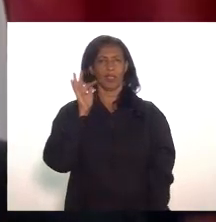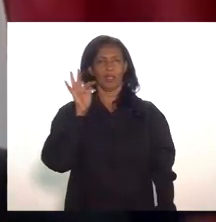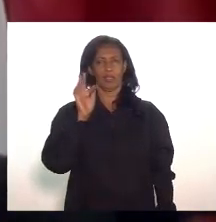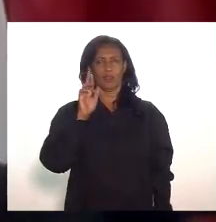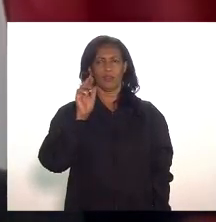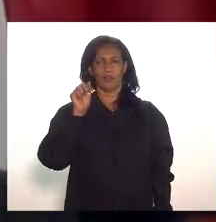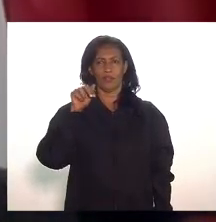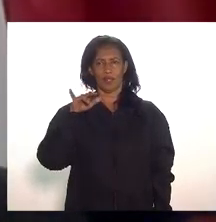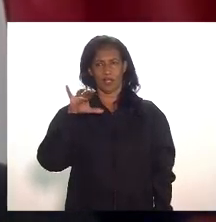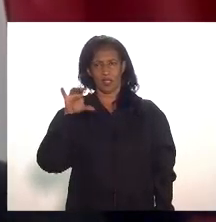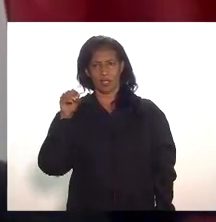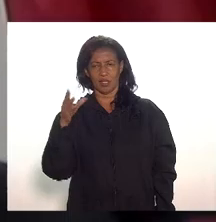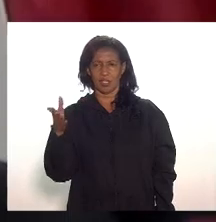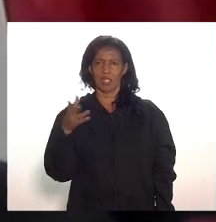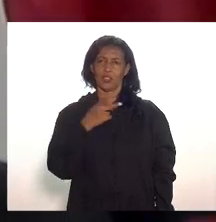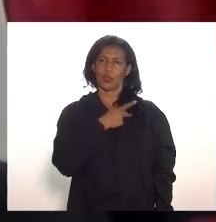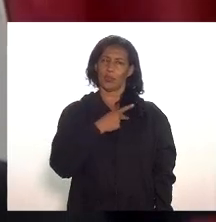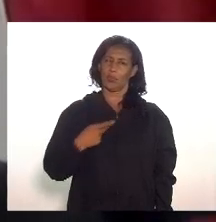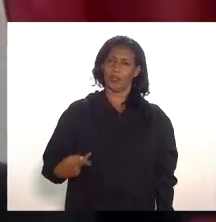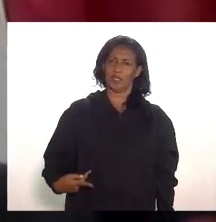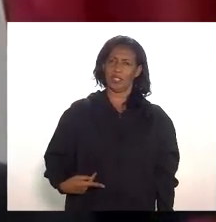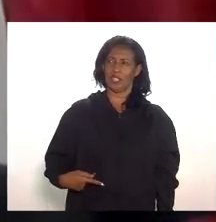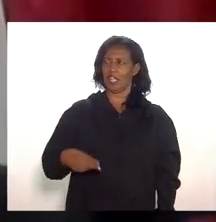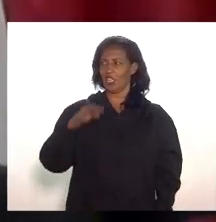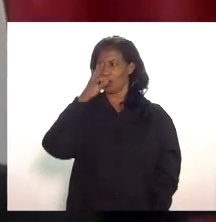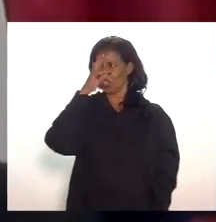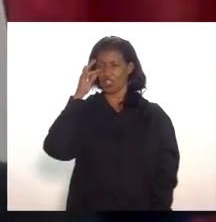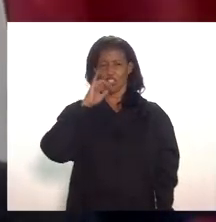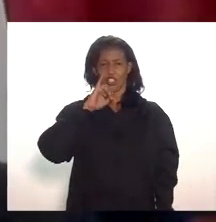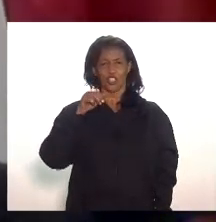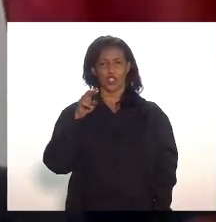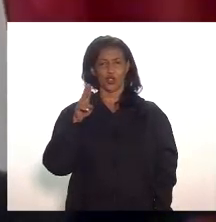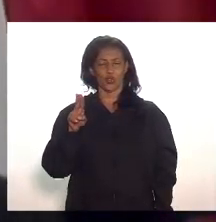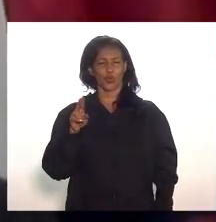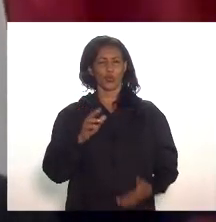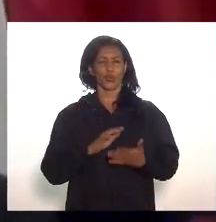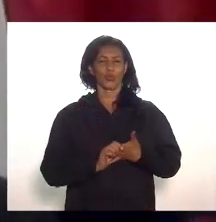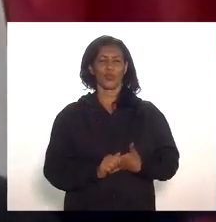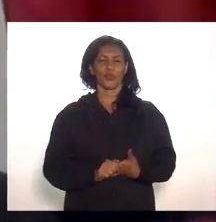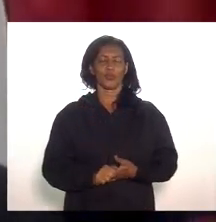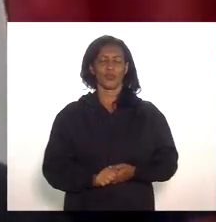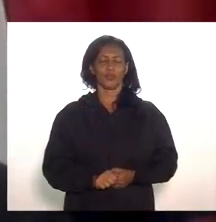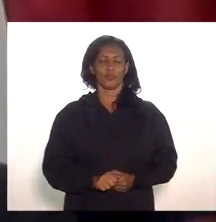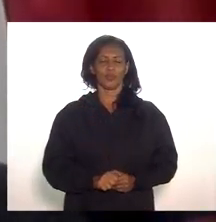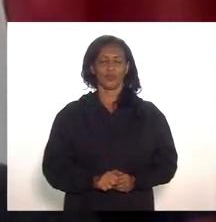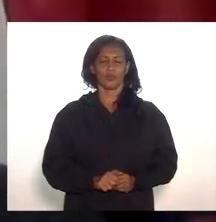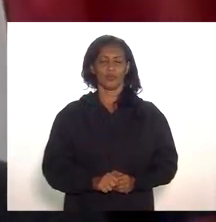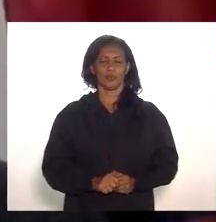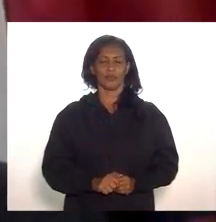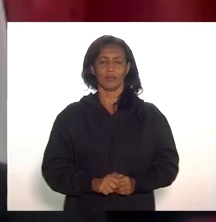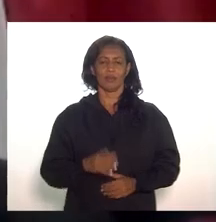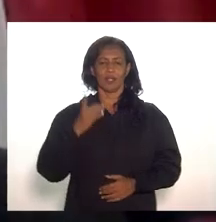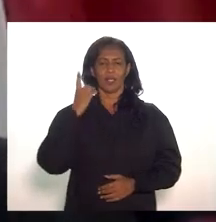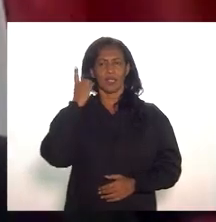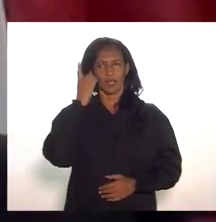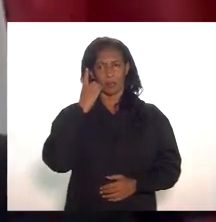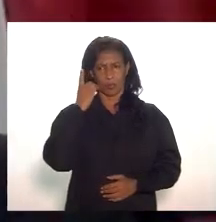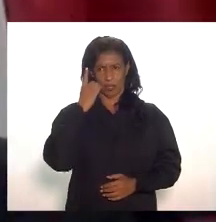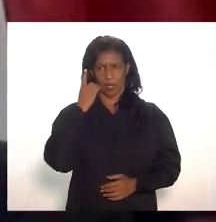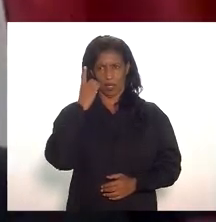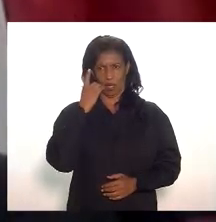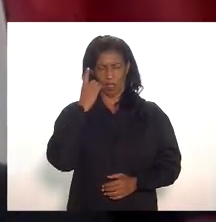Luiz Paulo, presidente Tiaju e a todos que estão nos ouvindo também pela TV Alerte, nos assistindo. Deputado Luiz Paulo, eu gostaria